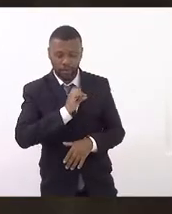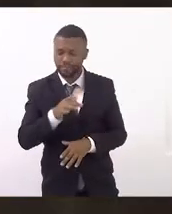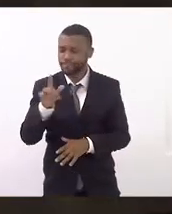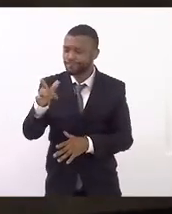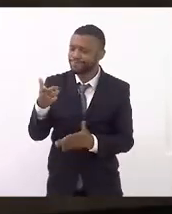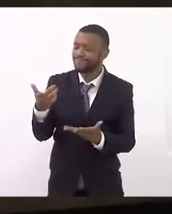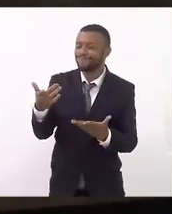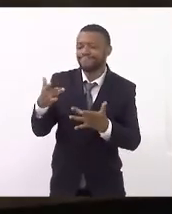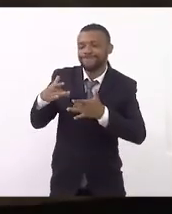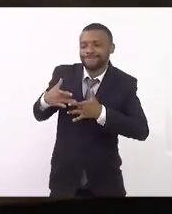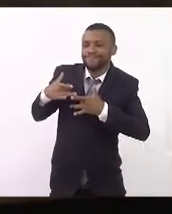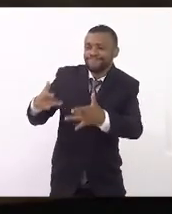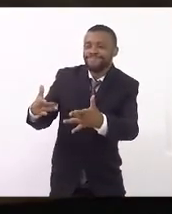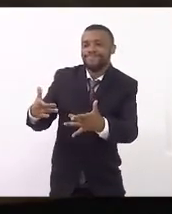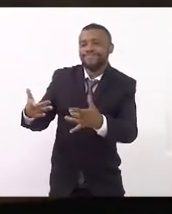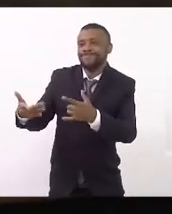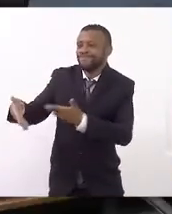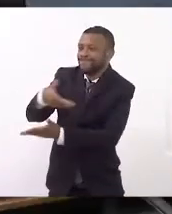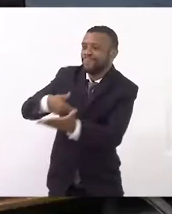extremamente caridoso.